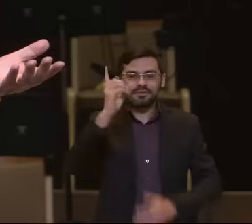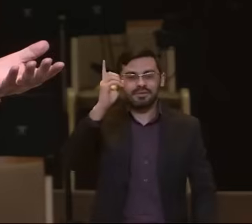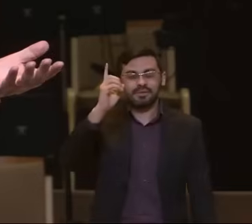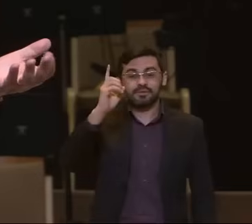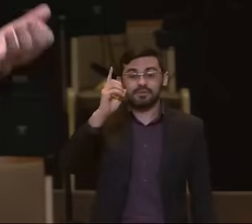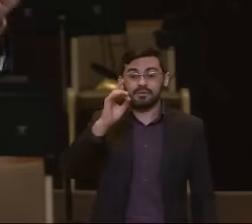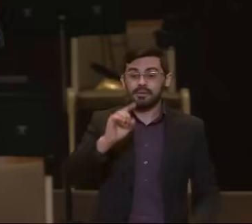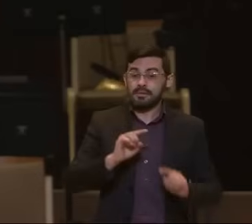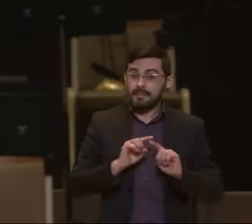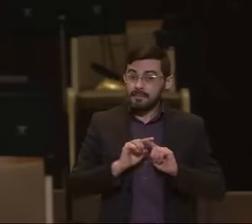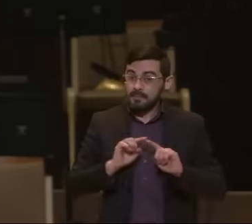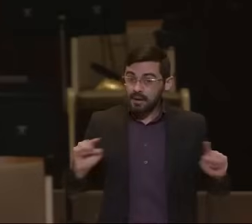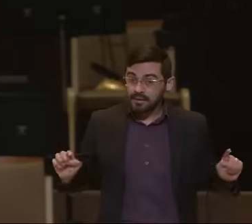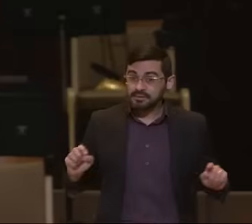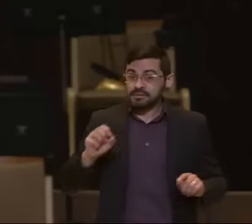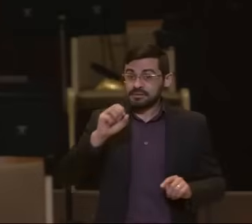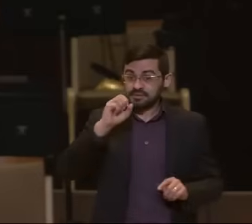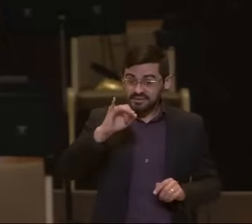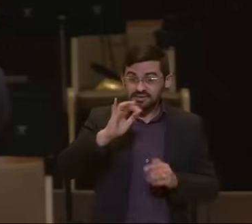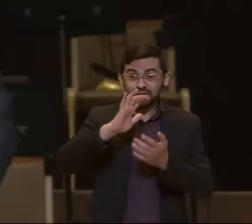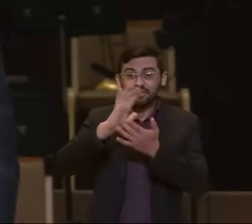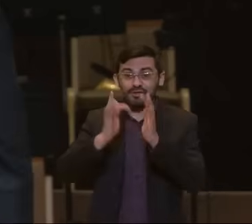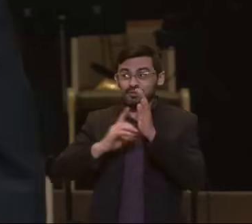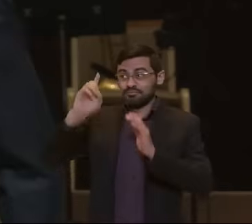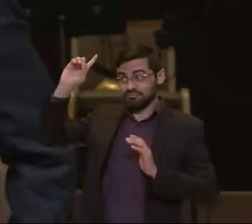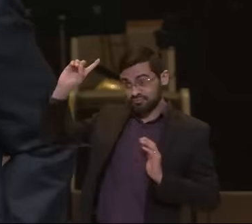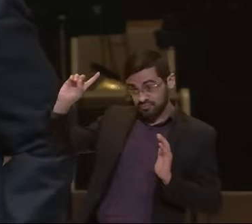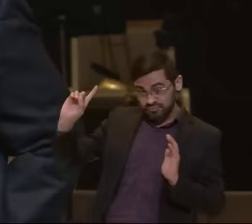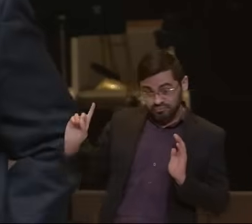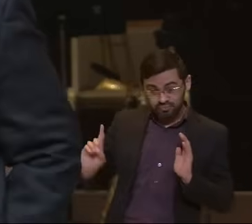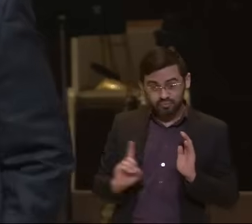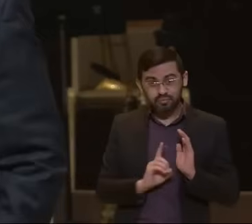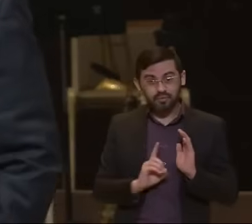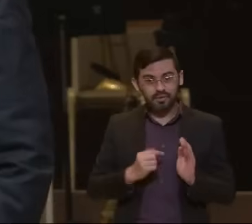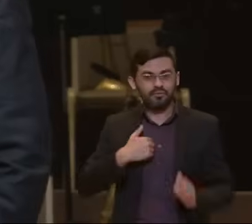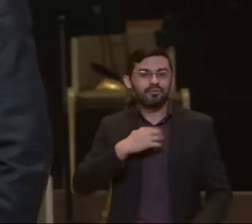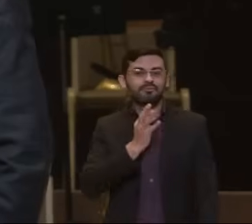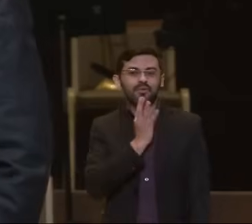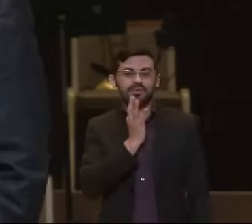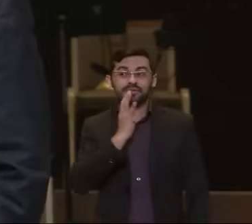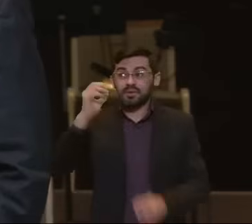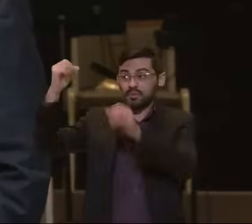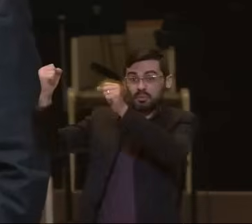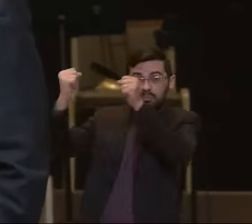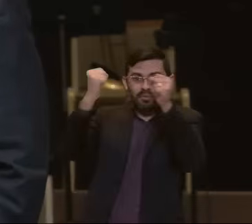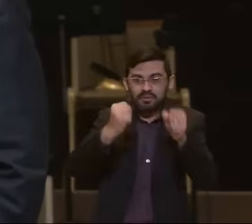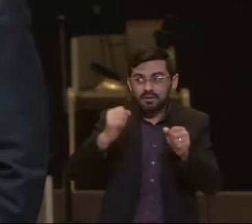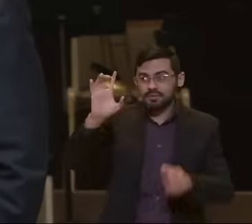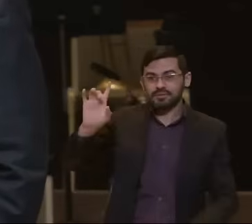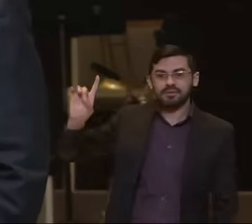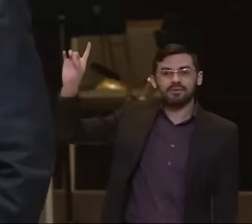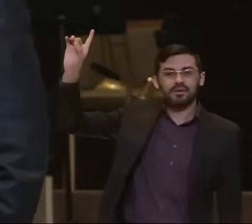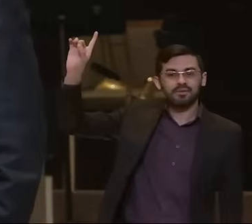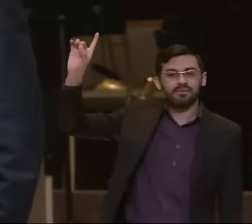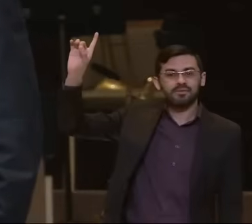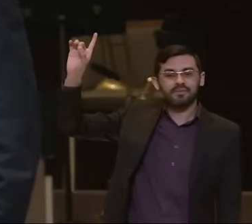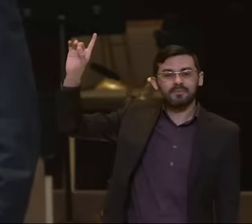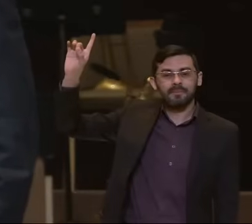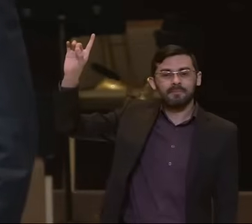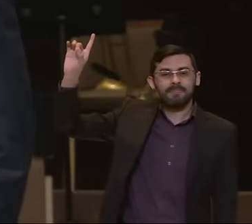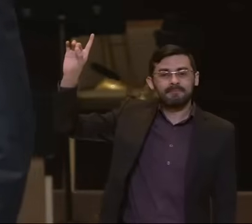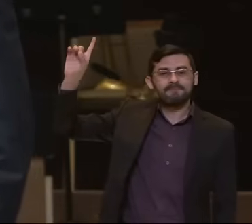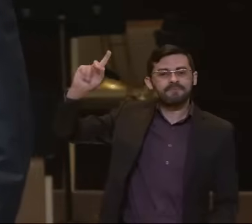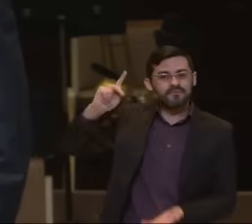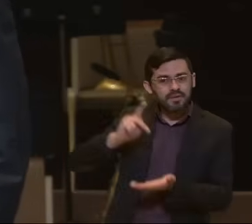Agora, se Jesus entrou, eu vou conhecer o poder de Deus. E o poder de Deus não me